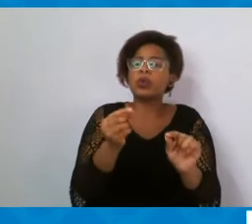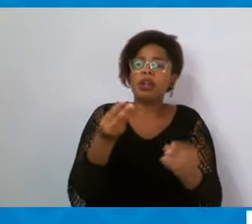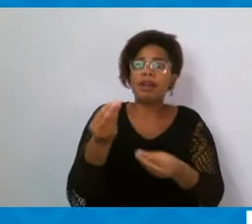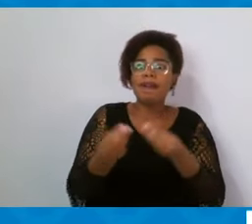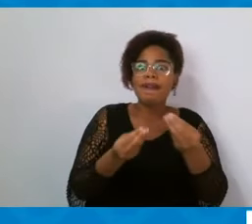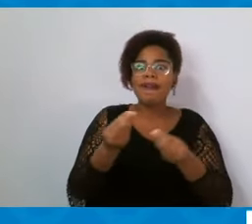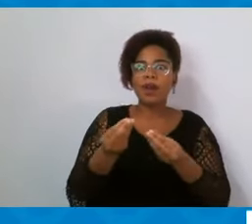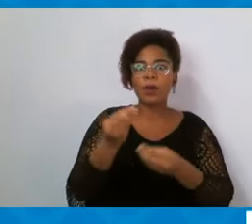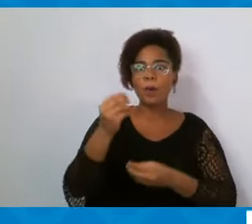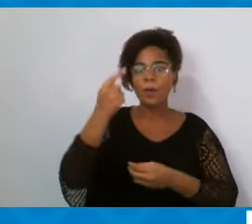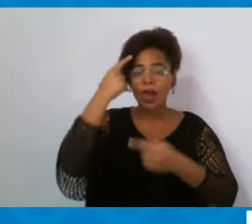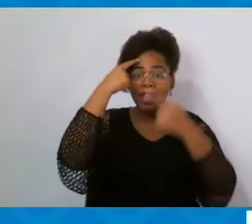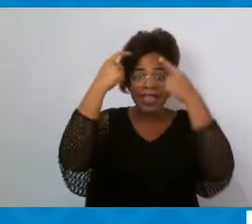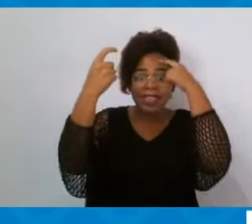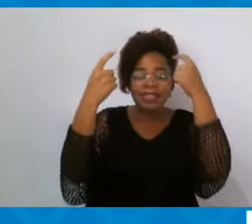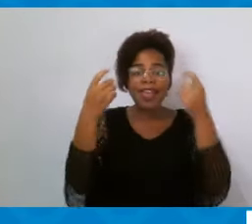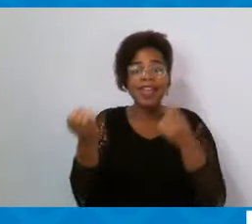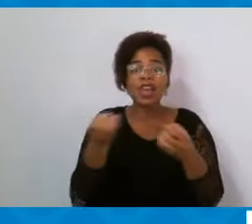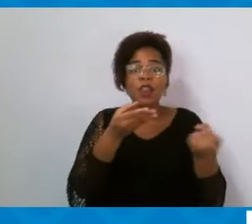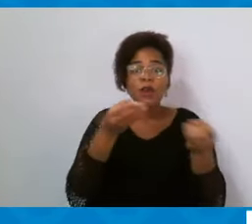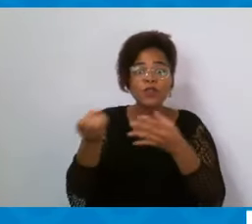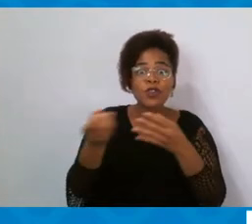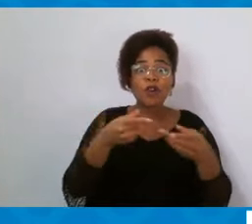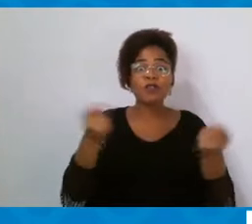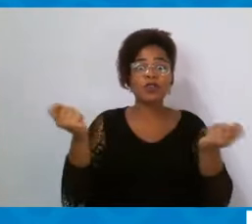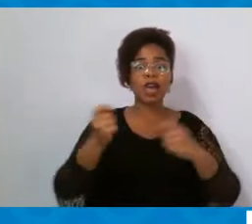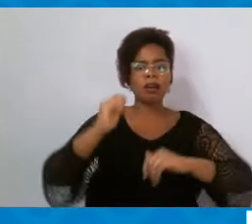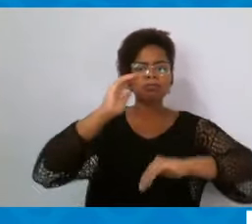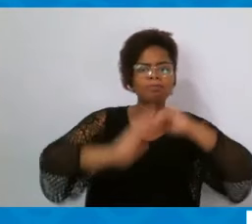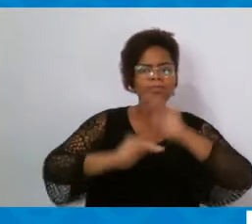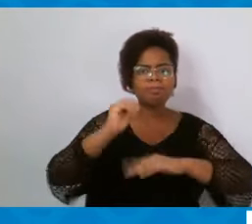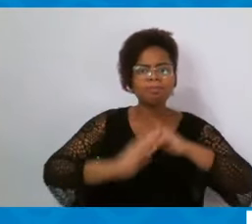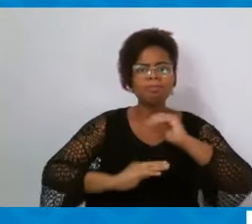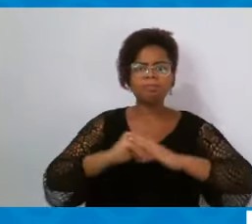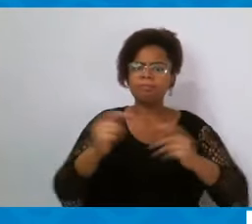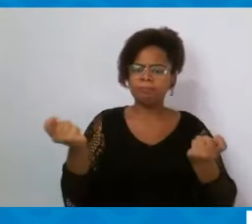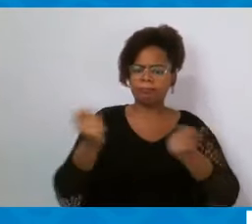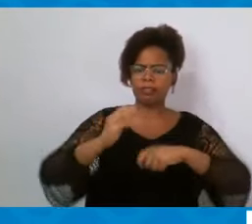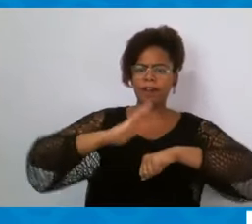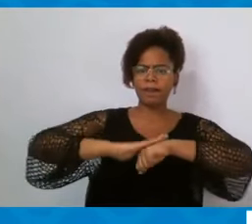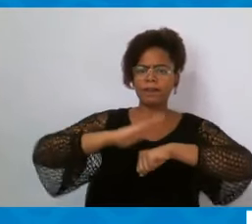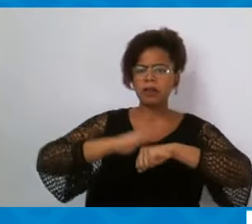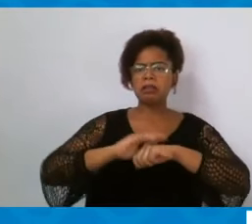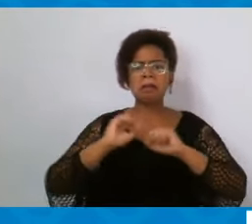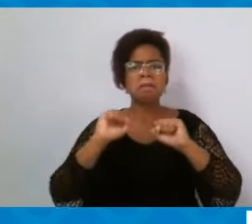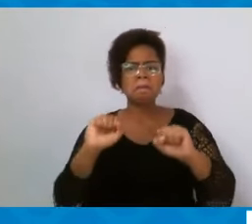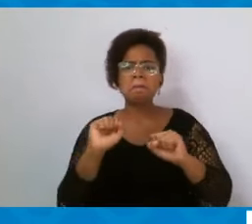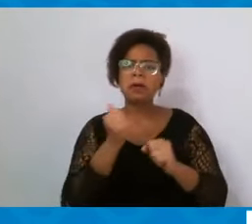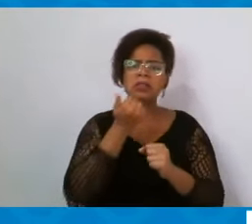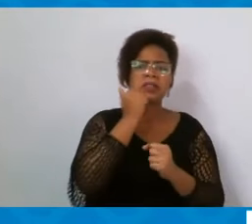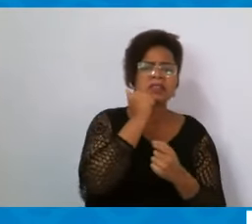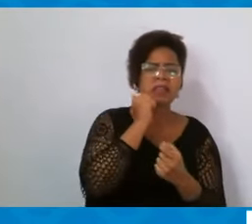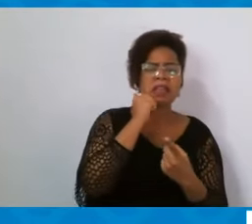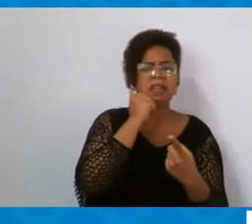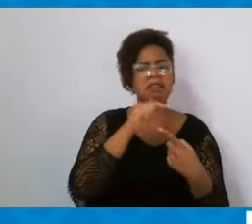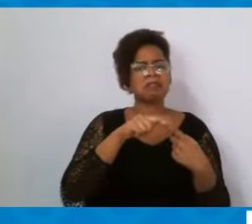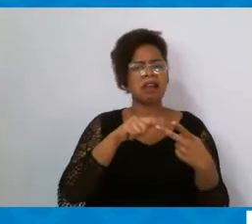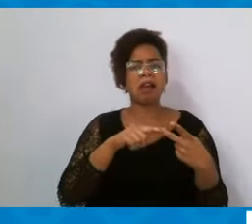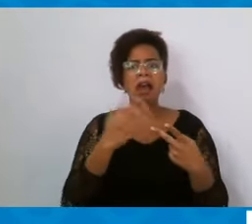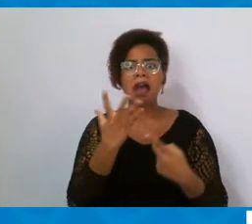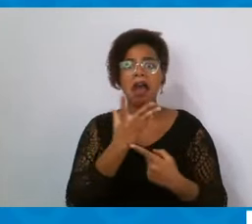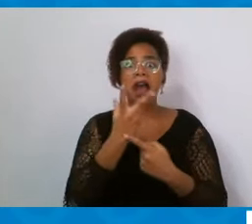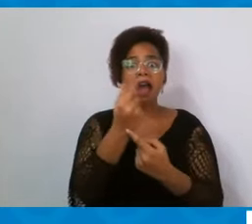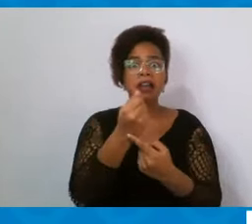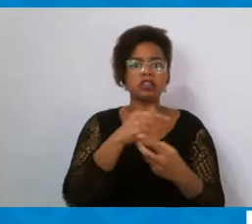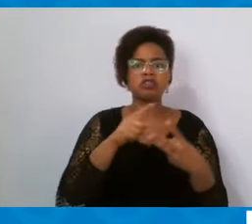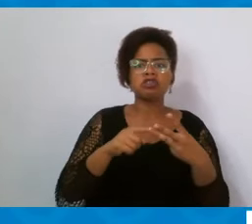ideias, conceitos e competências, que podem ser conceituais, científicas, artísticas, tecnológicas, através